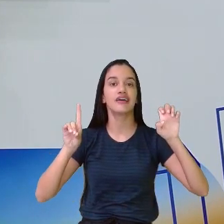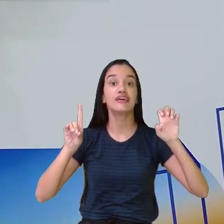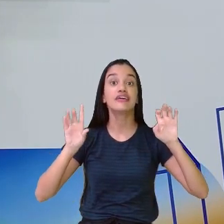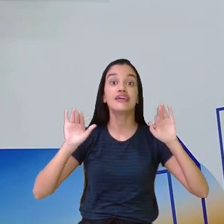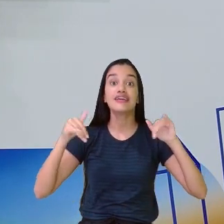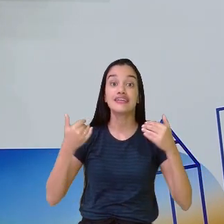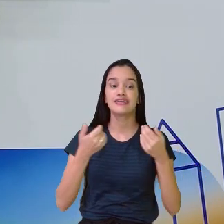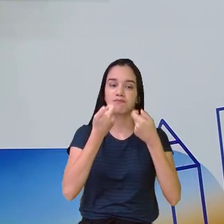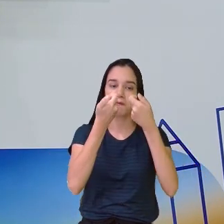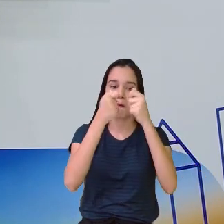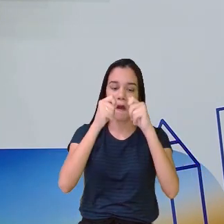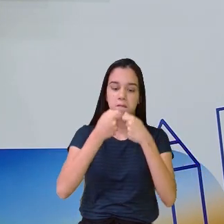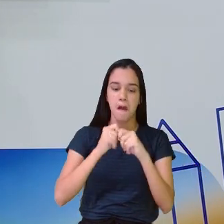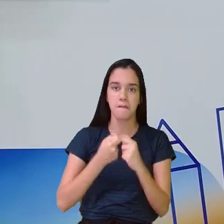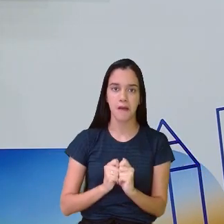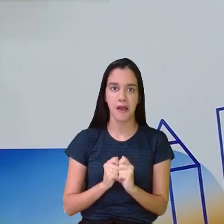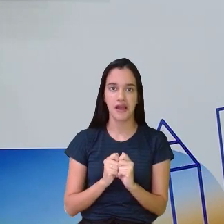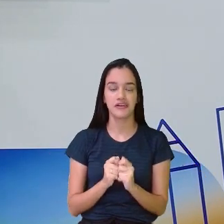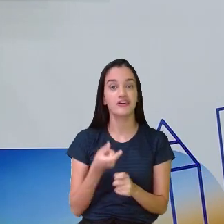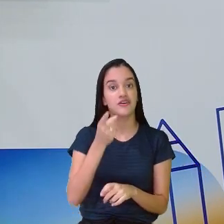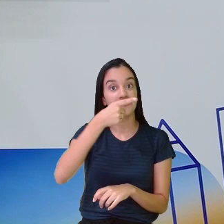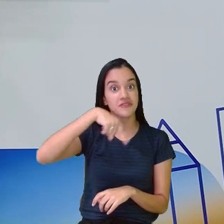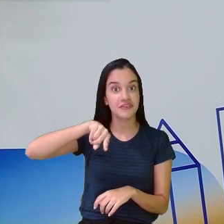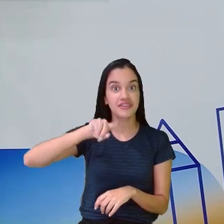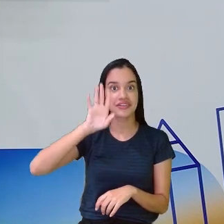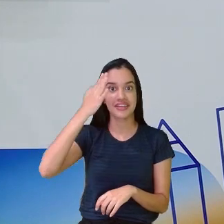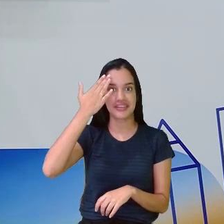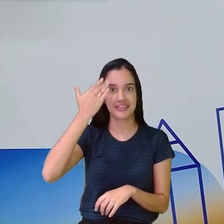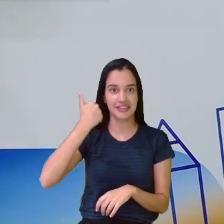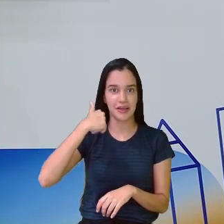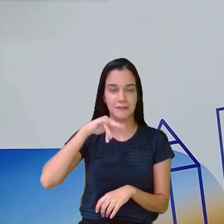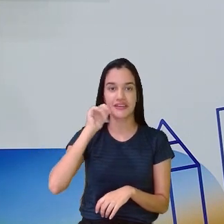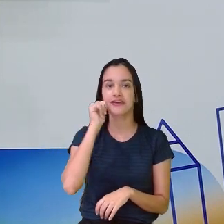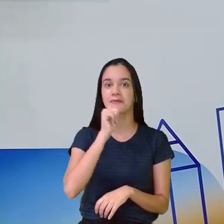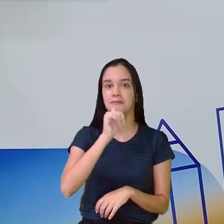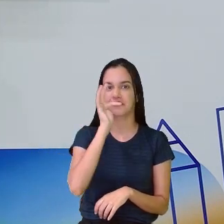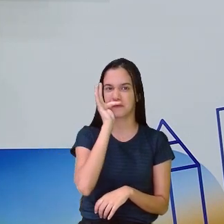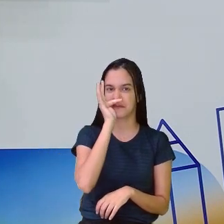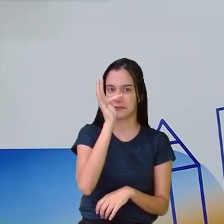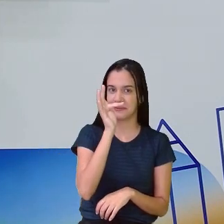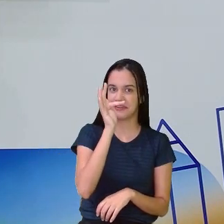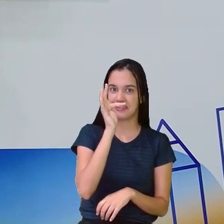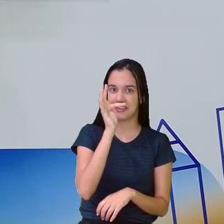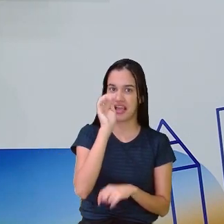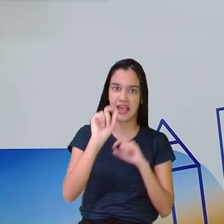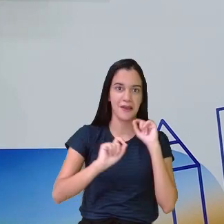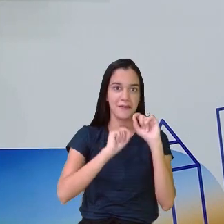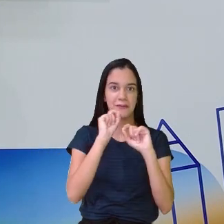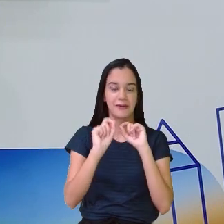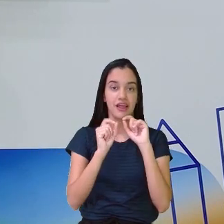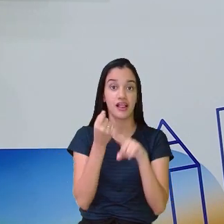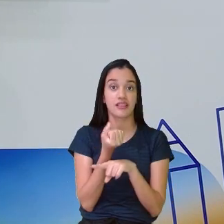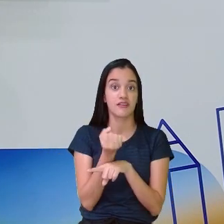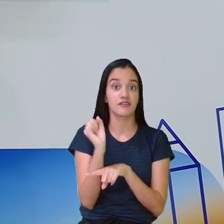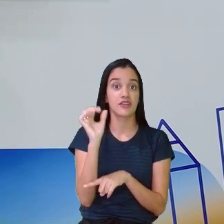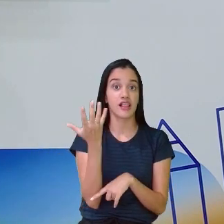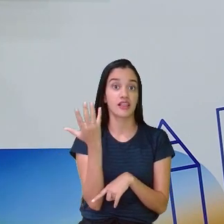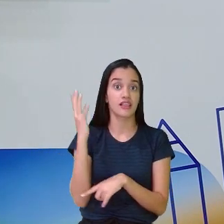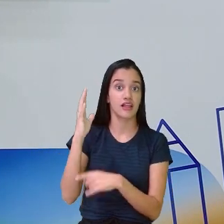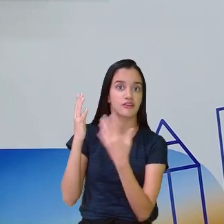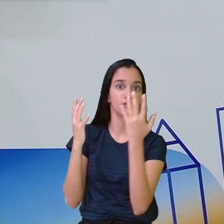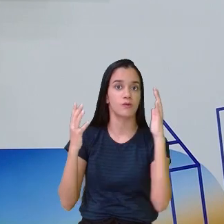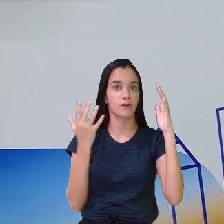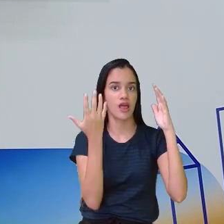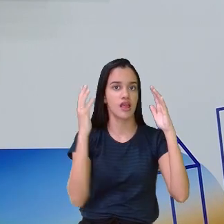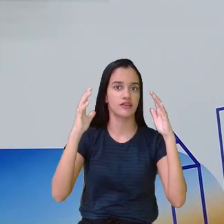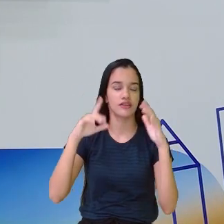uma trança. Vocês sabem, ó, que a Comadre Florzinha, ela é uma defensora da natureza, fica na